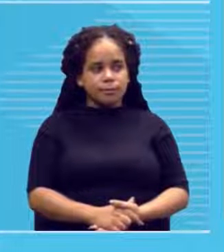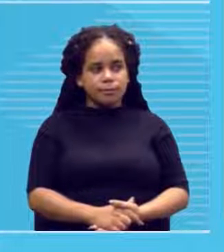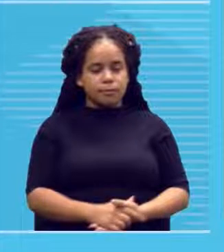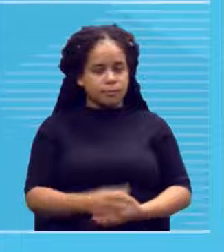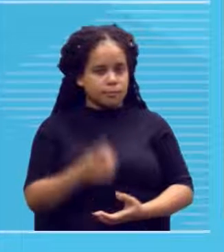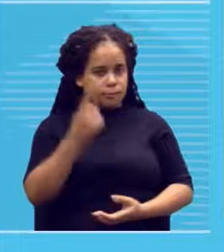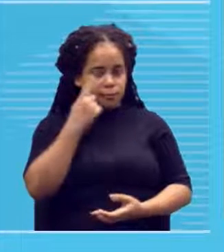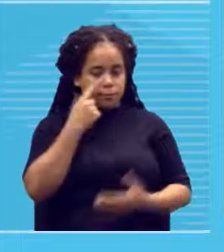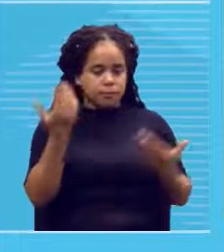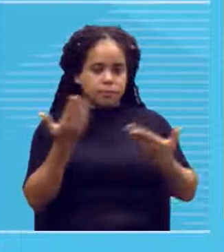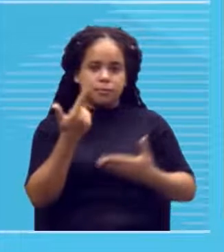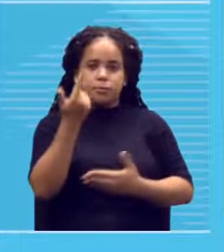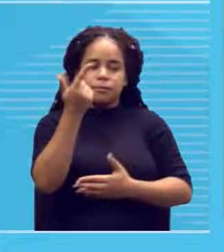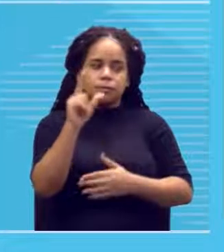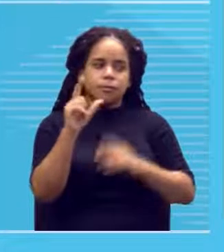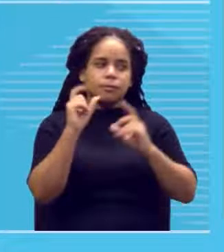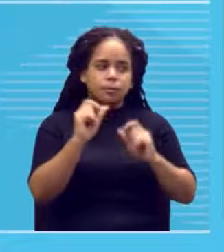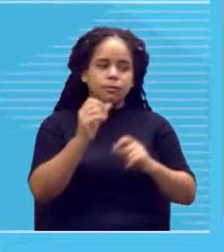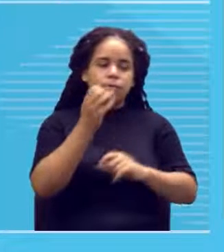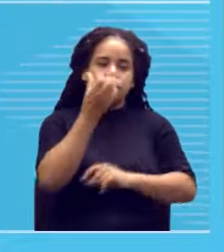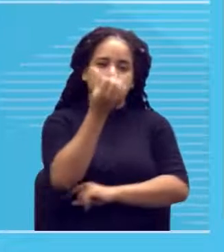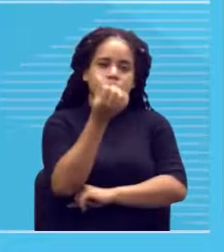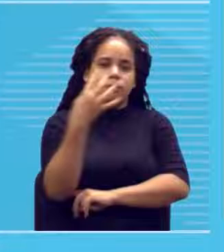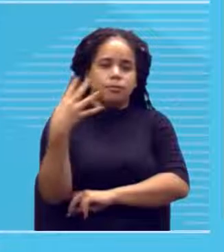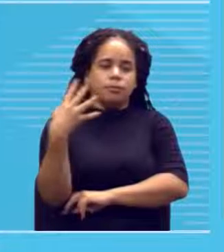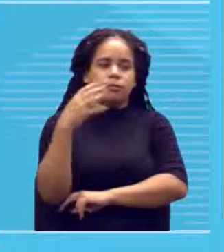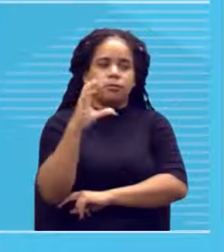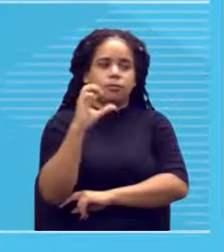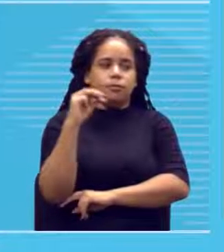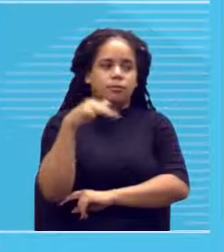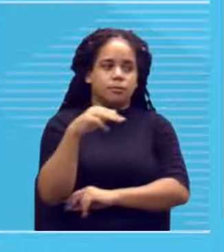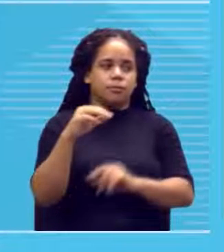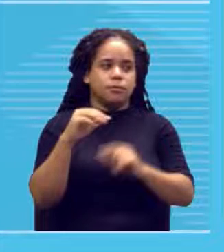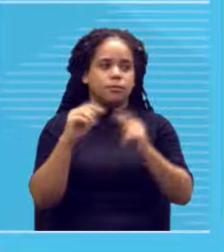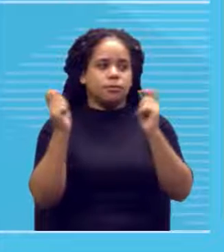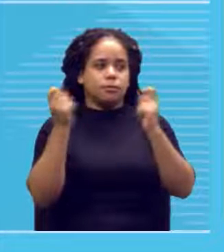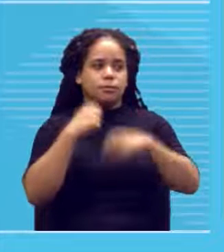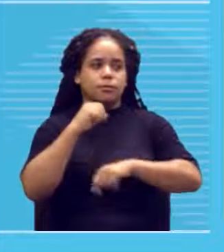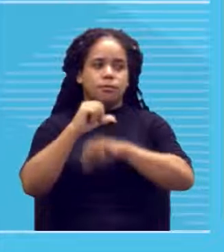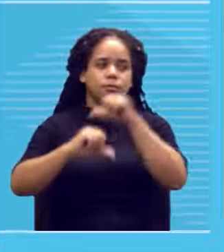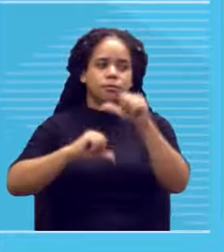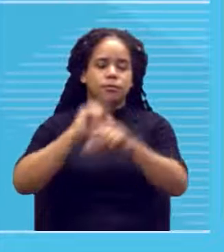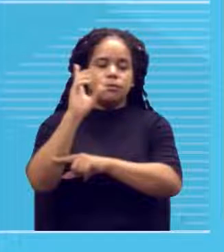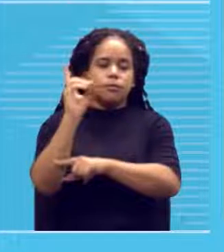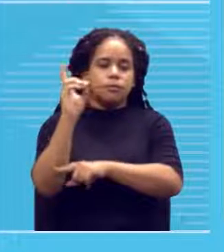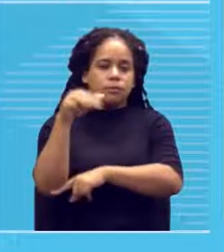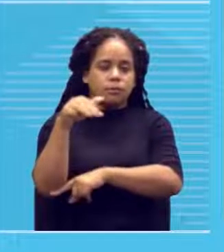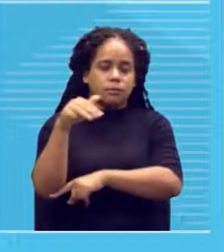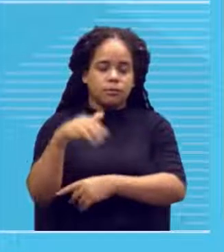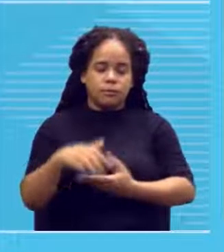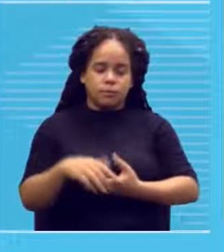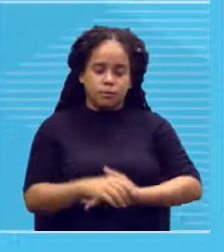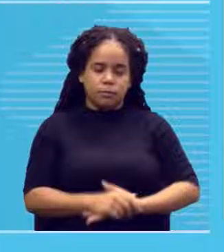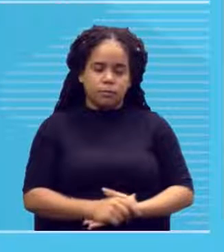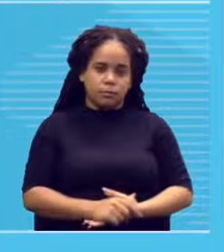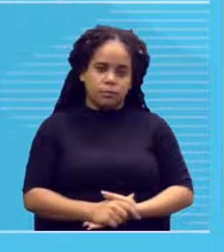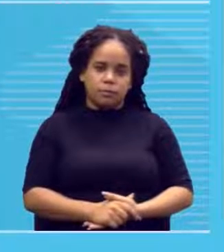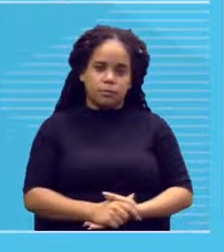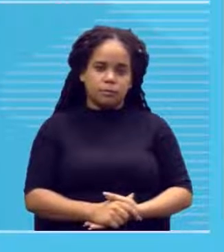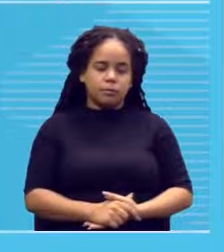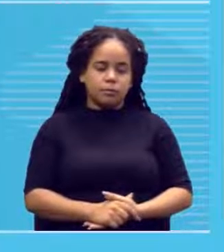olha essa outra aqui ó 64 metros quadrados para decímetros quadrados